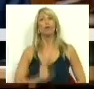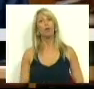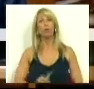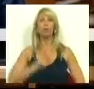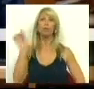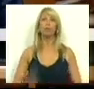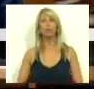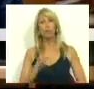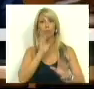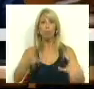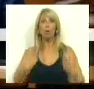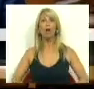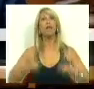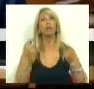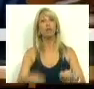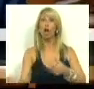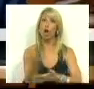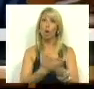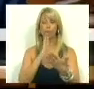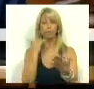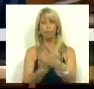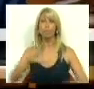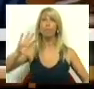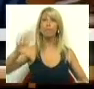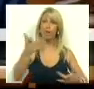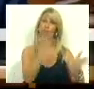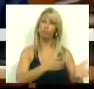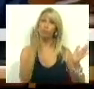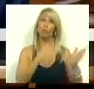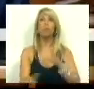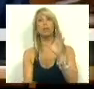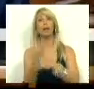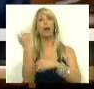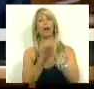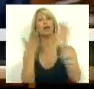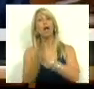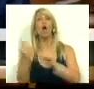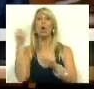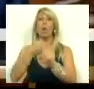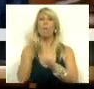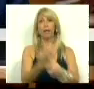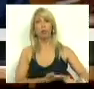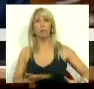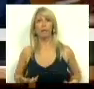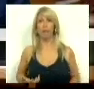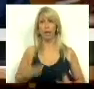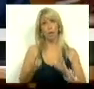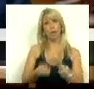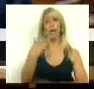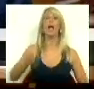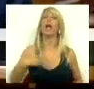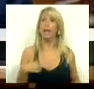nossa economia e, dessa forma, pôr o país a produzir, criar postos de trabalho, combater o desemprego, criar riqueza para podermos,